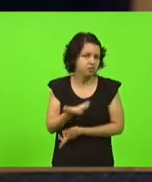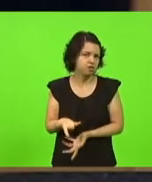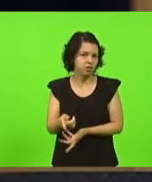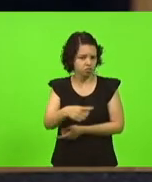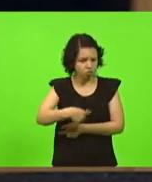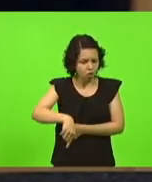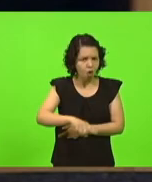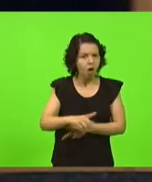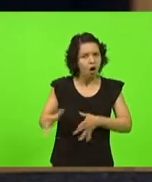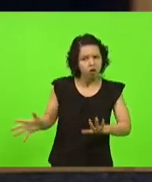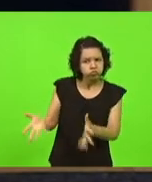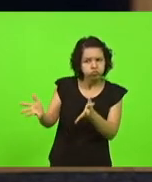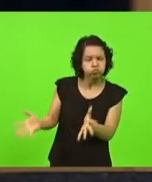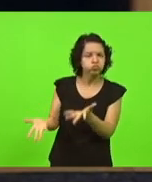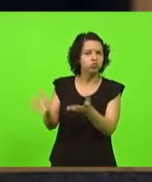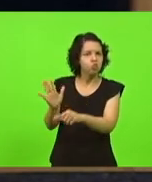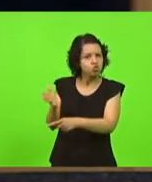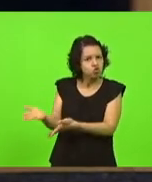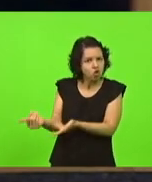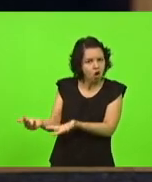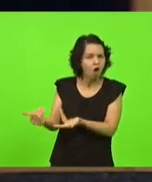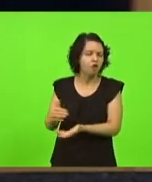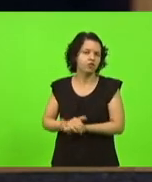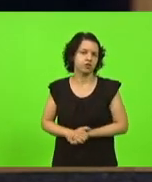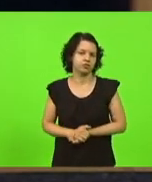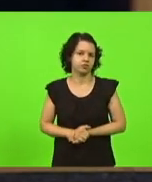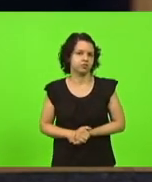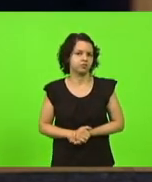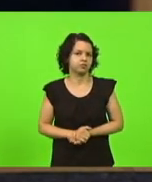edificar um jovem. Teve